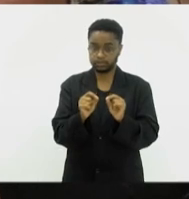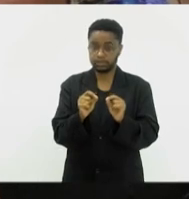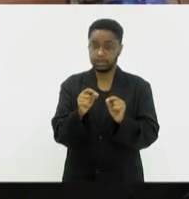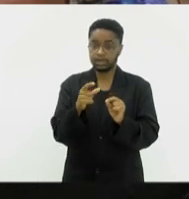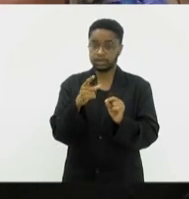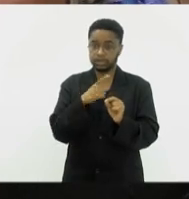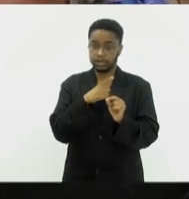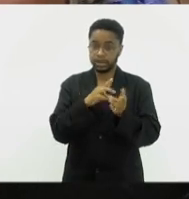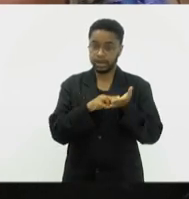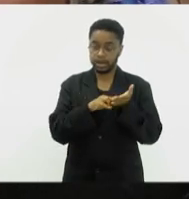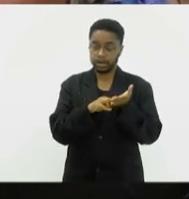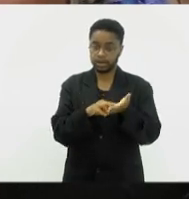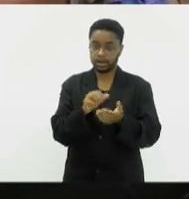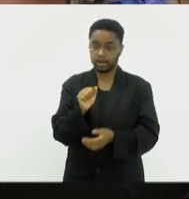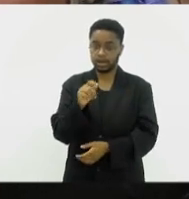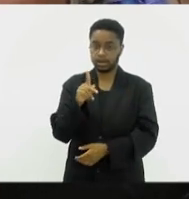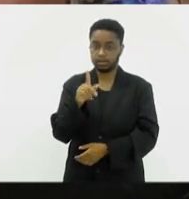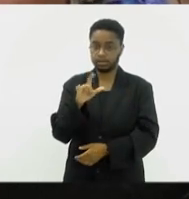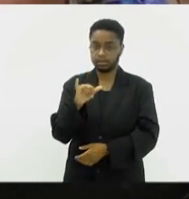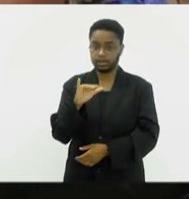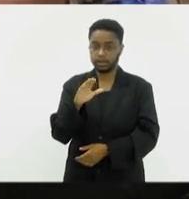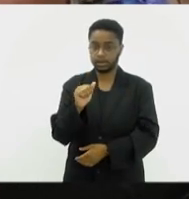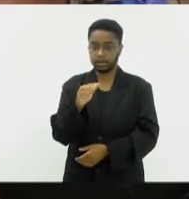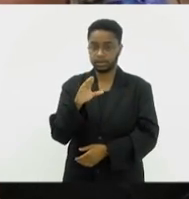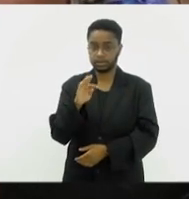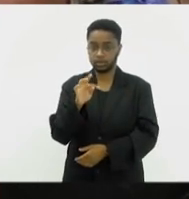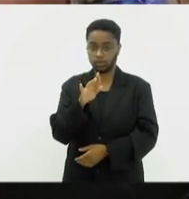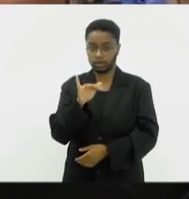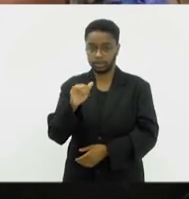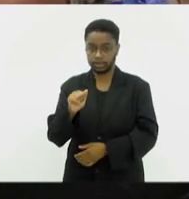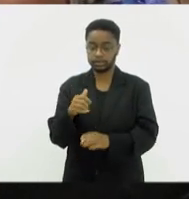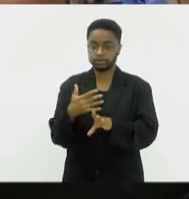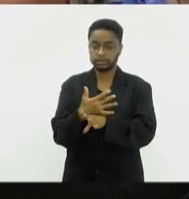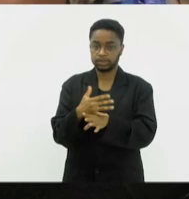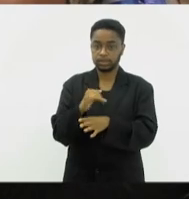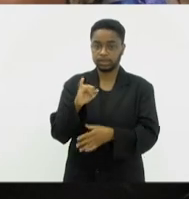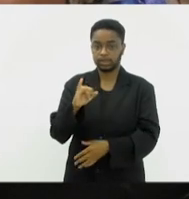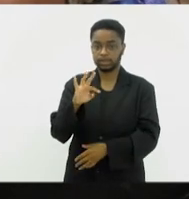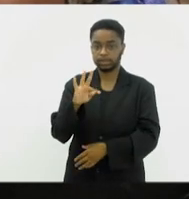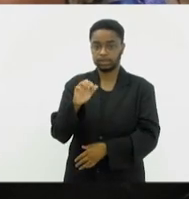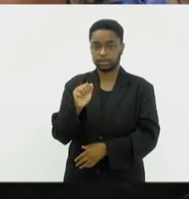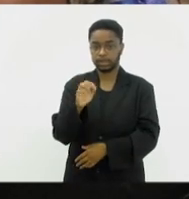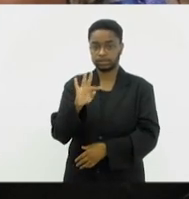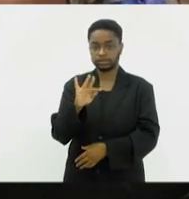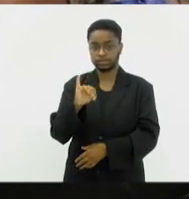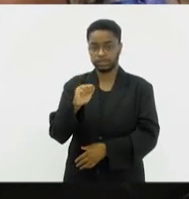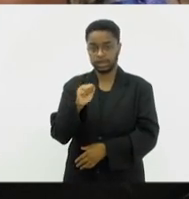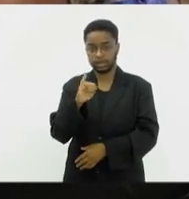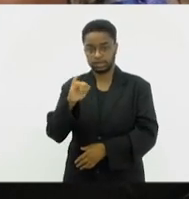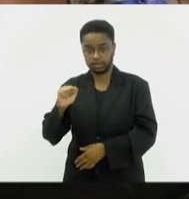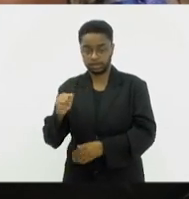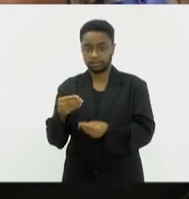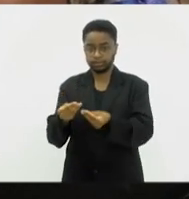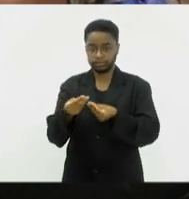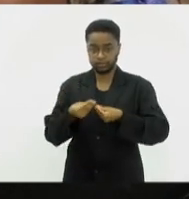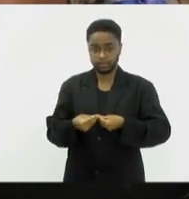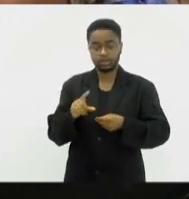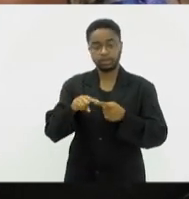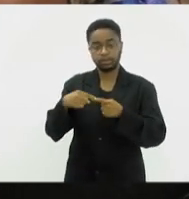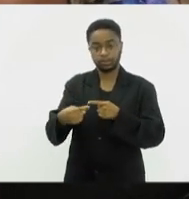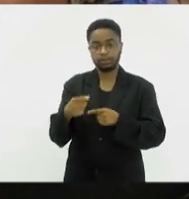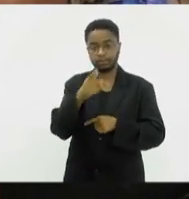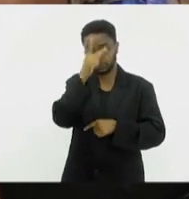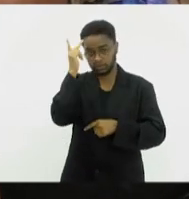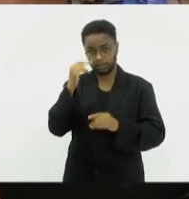carta precatória, que foi do município de Itatiaia, que ela chegou para mim. E aí, no momento, perguntaram se eu era a favor